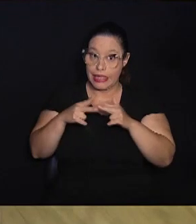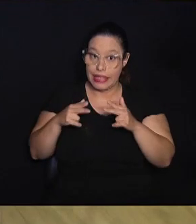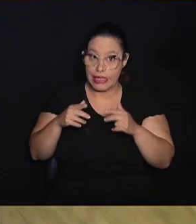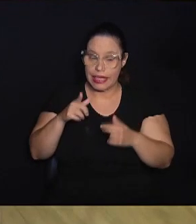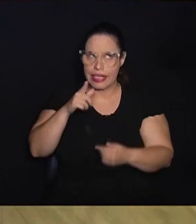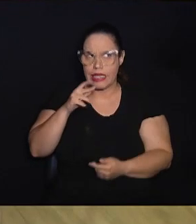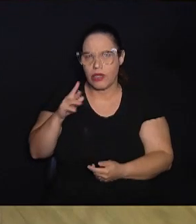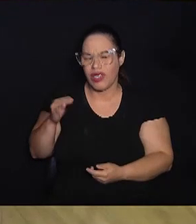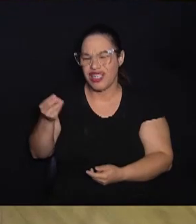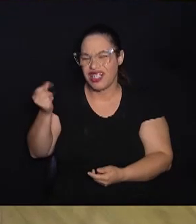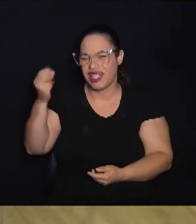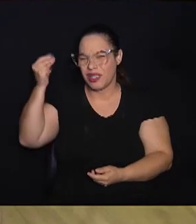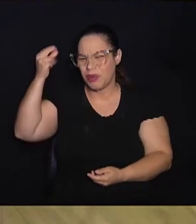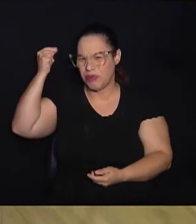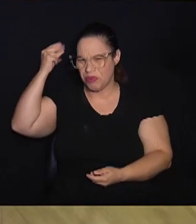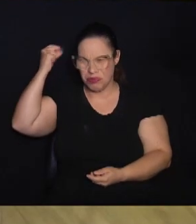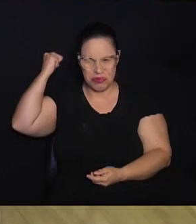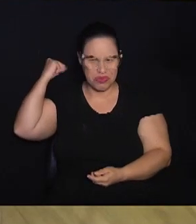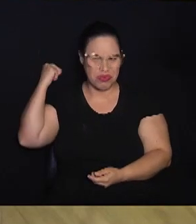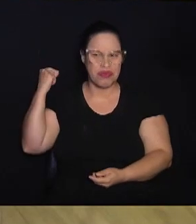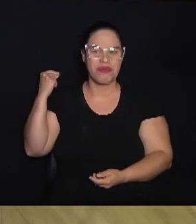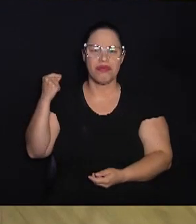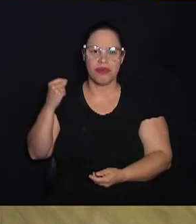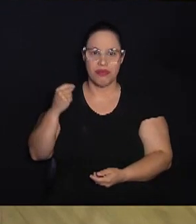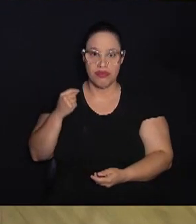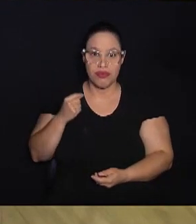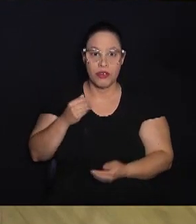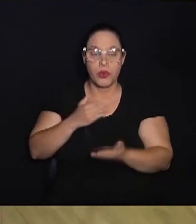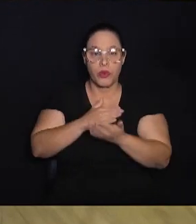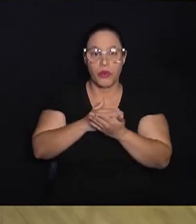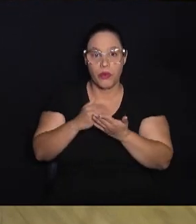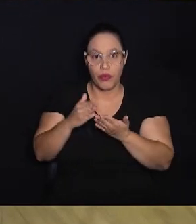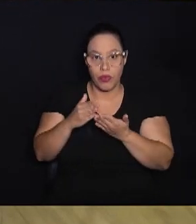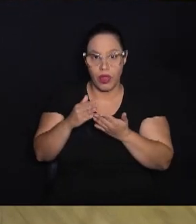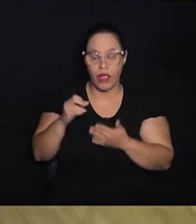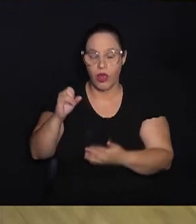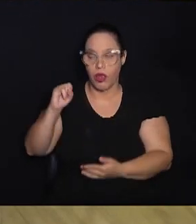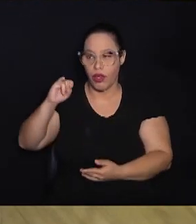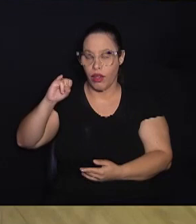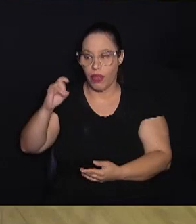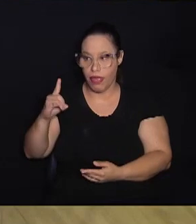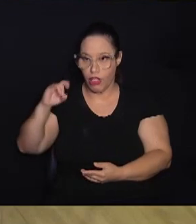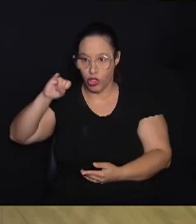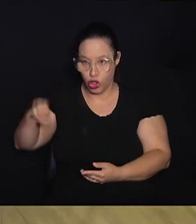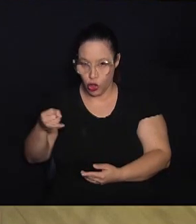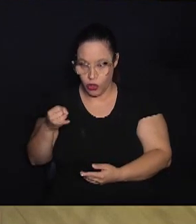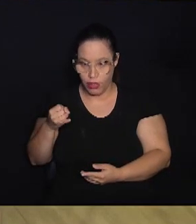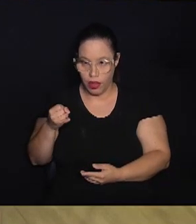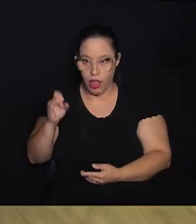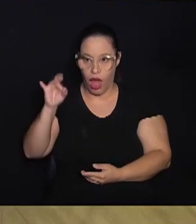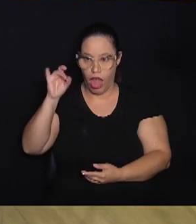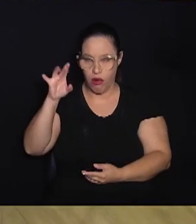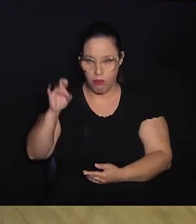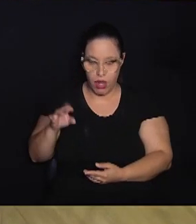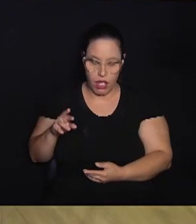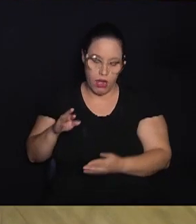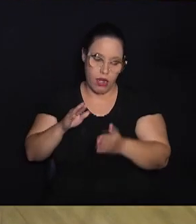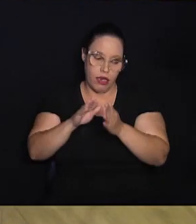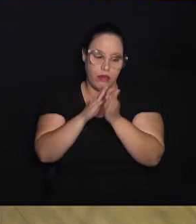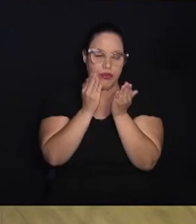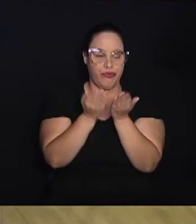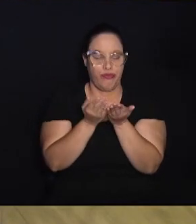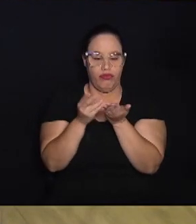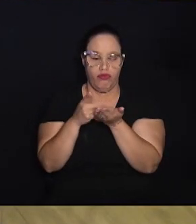é antiga né Alexandre é bastante antiga a gente vai começar então o Dj que é um especialista também em quadrinhos né ele tem um